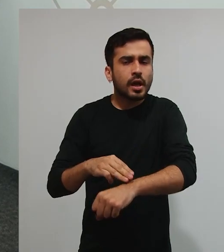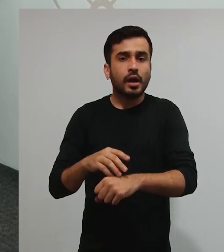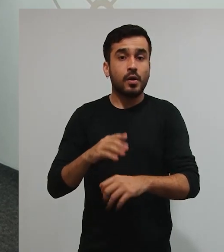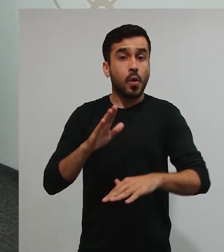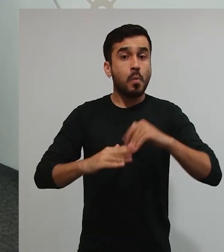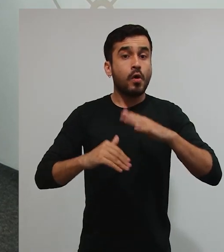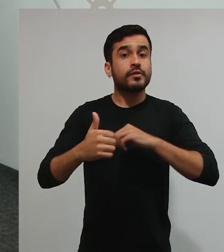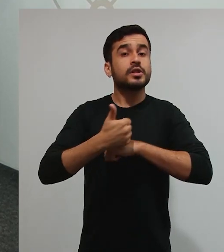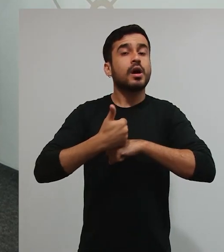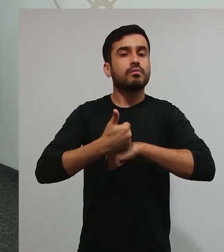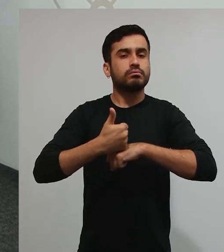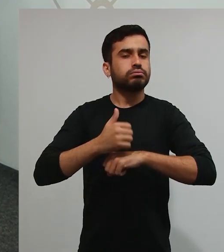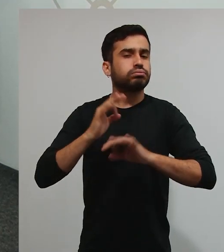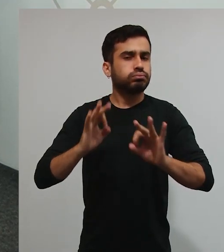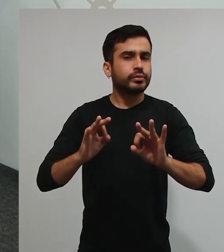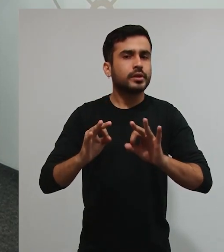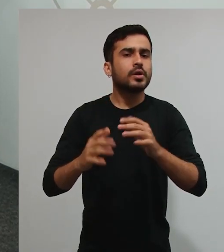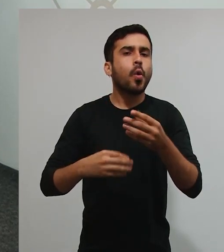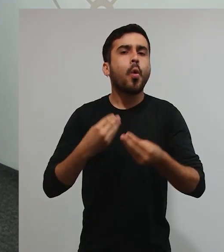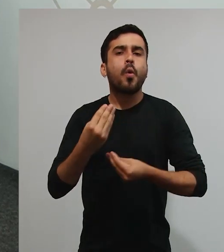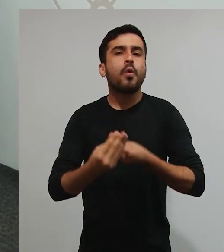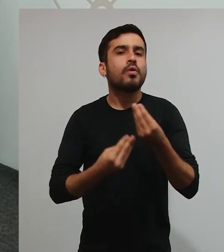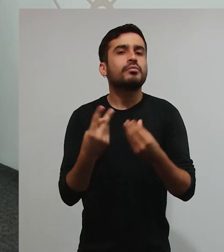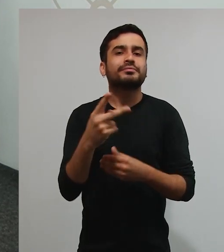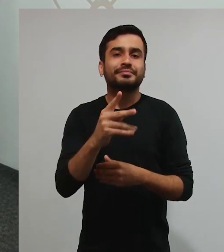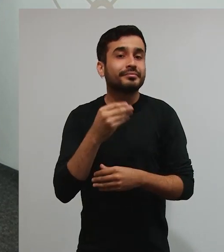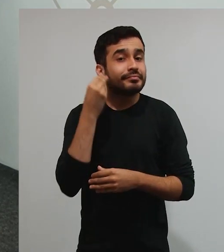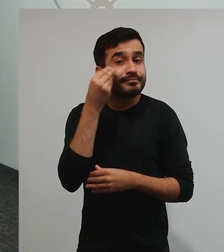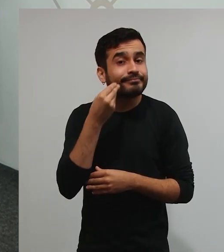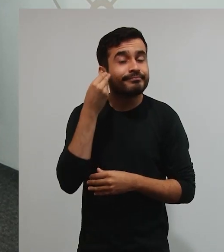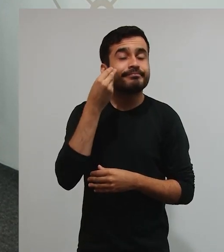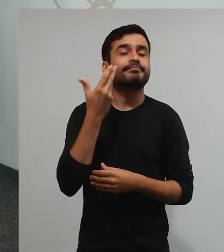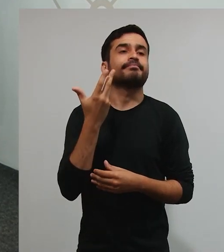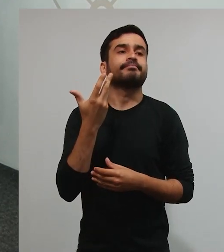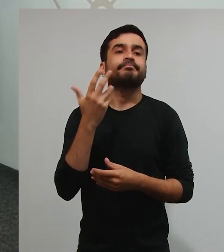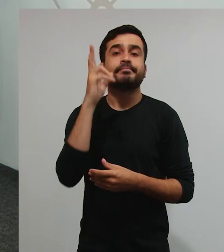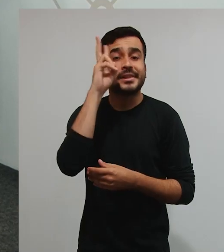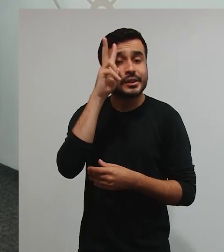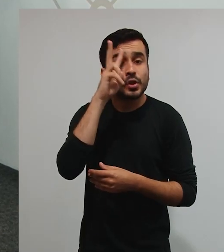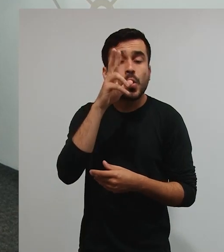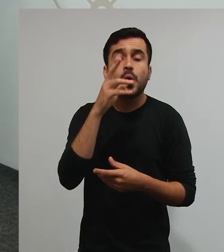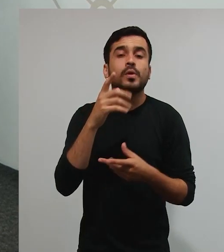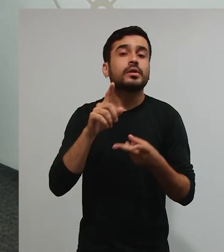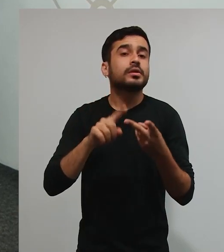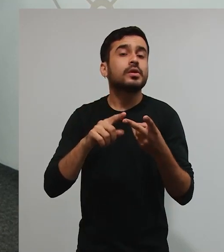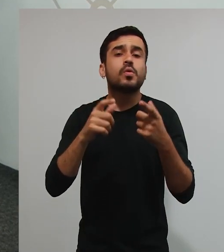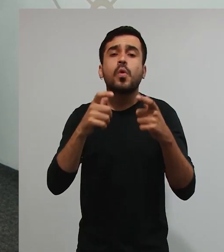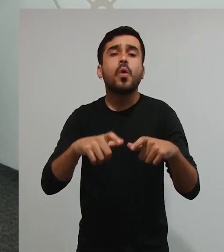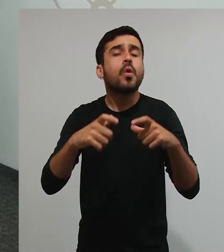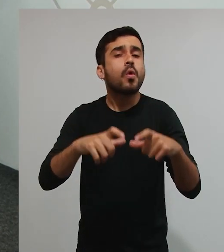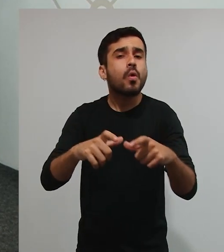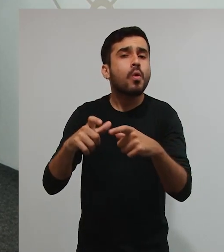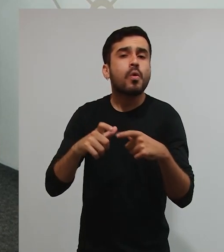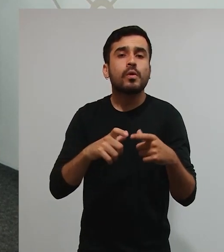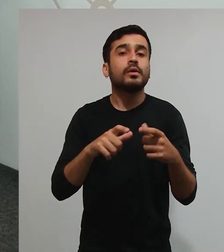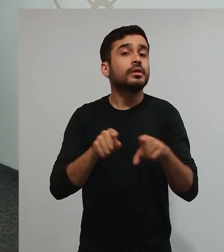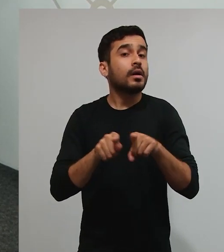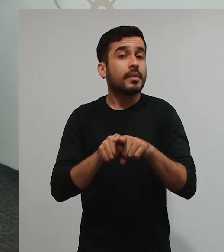como que você se tornou professora, assim? Você já contou a sua história de formação, mas aí depois que você